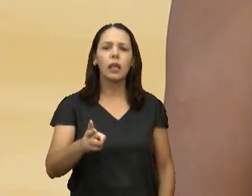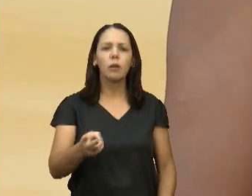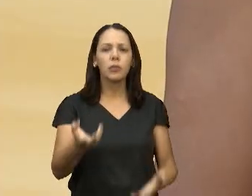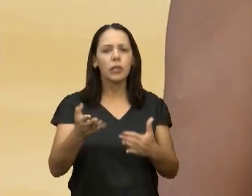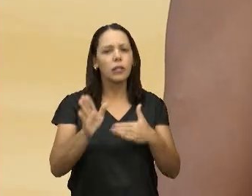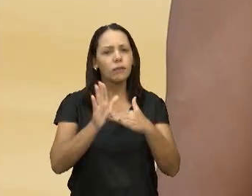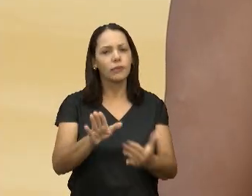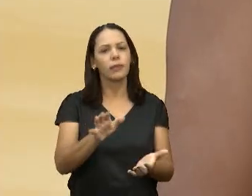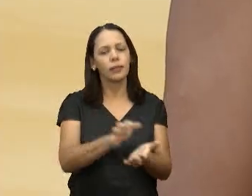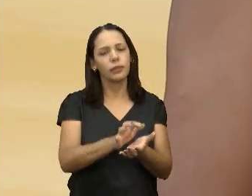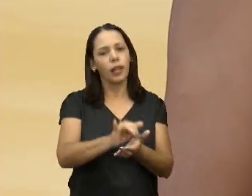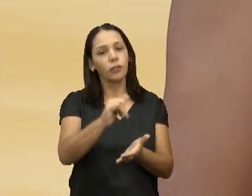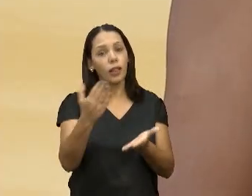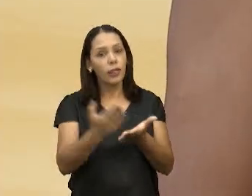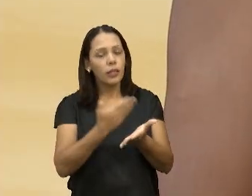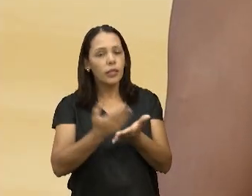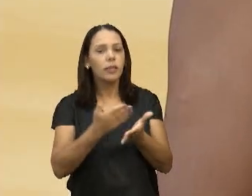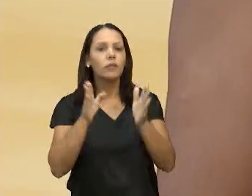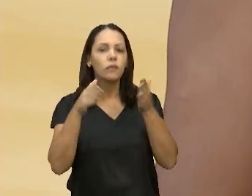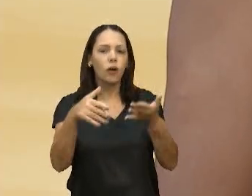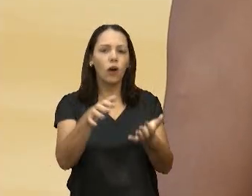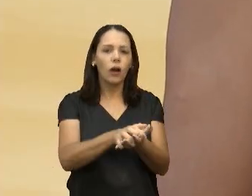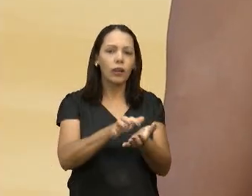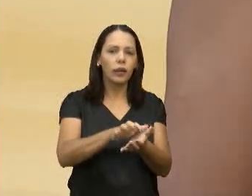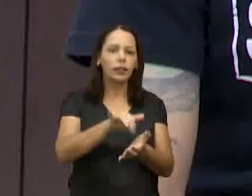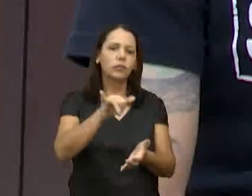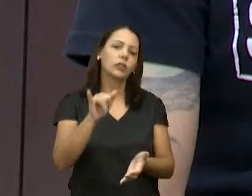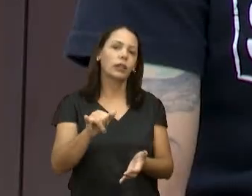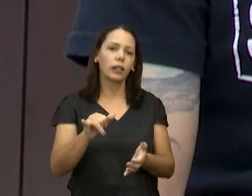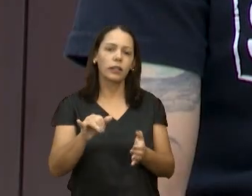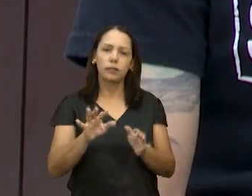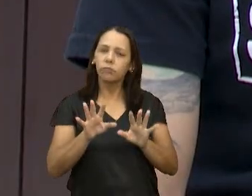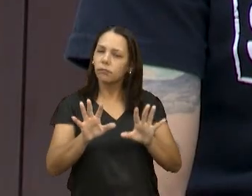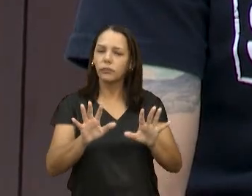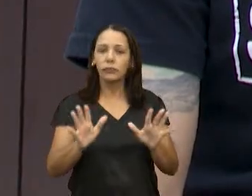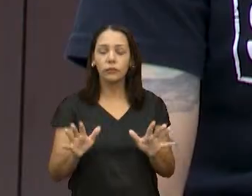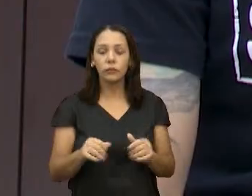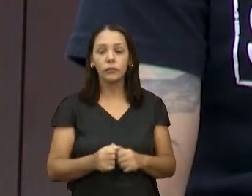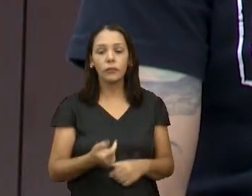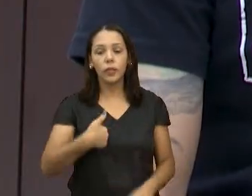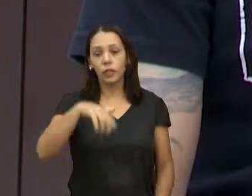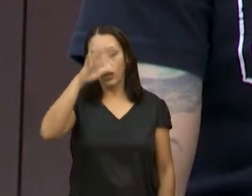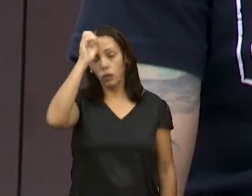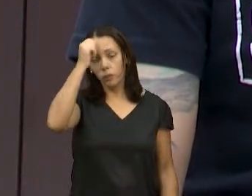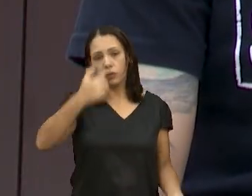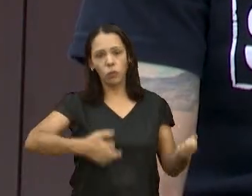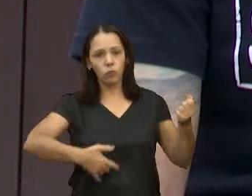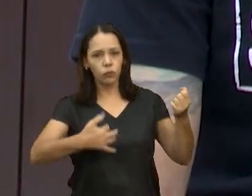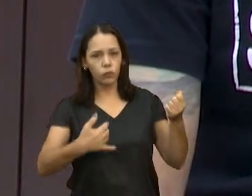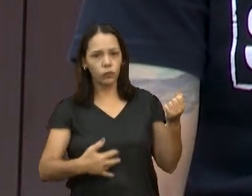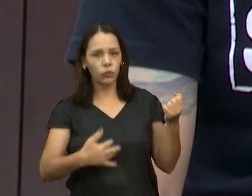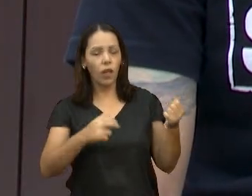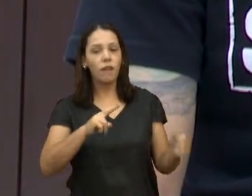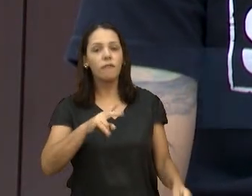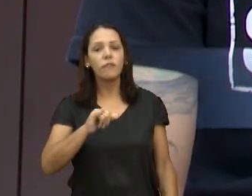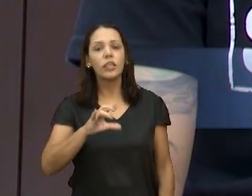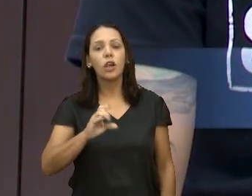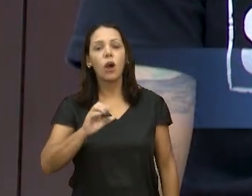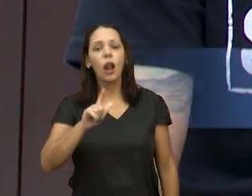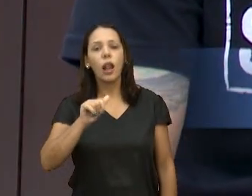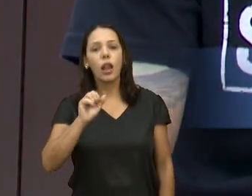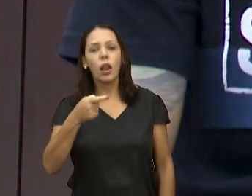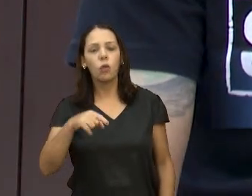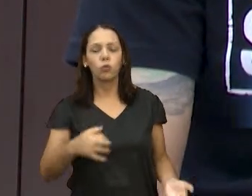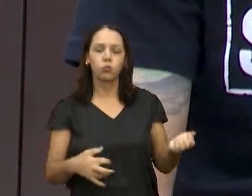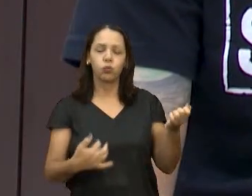sobre Jacareí, sobre nascer do interior, eu sempre valido isso. Eu aprendi a tocar violão para tocar na igreja, isso já tem uns 20 anos